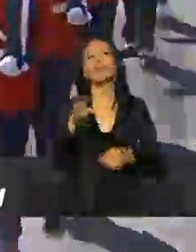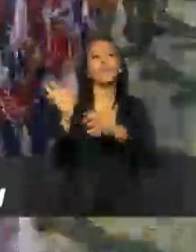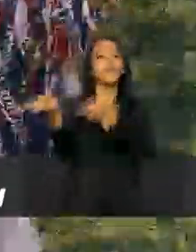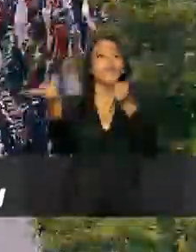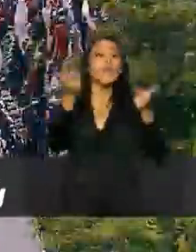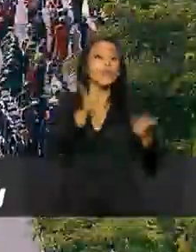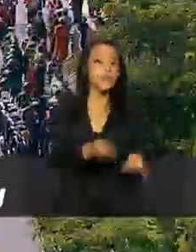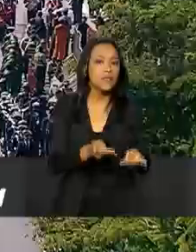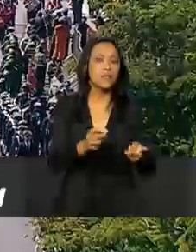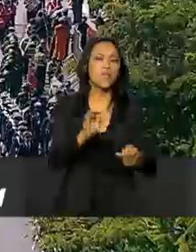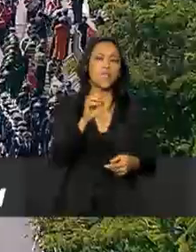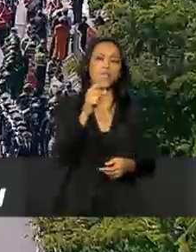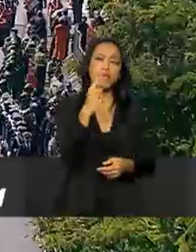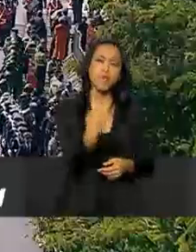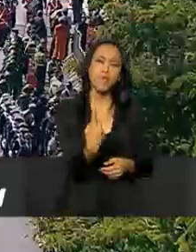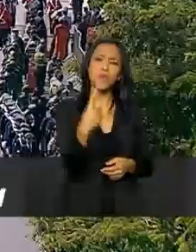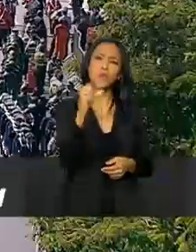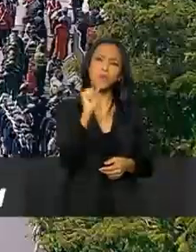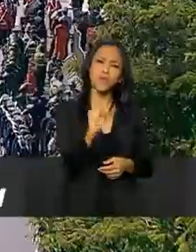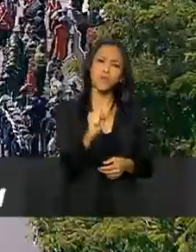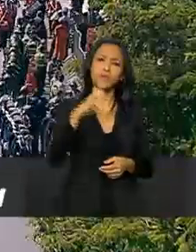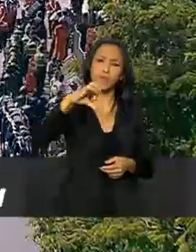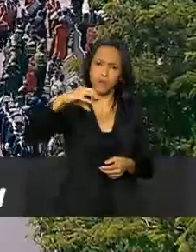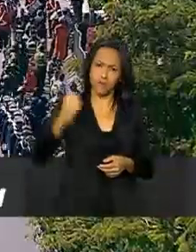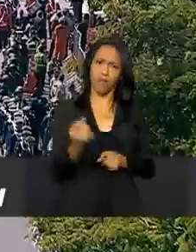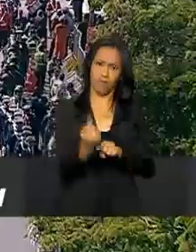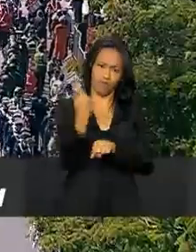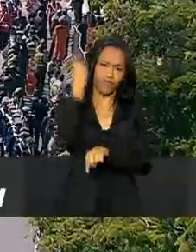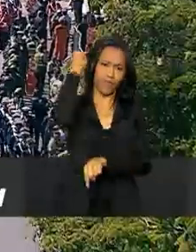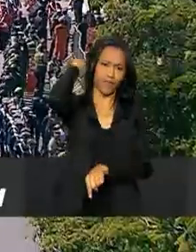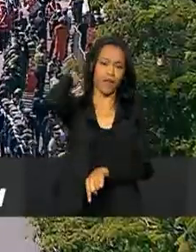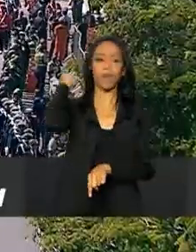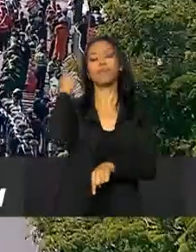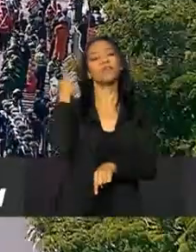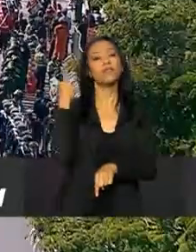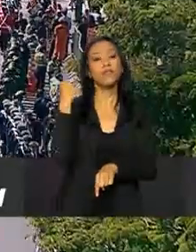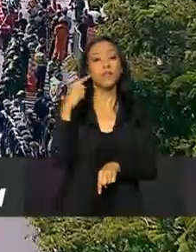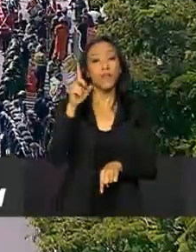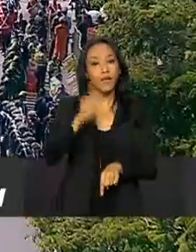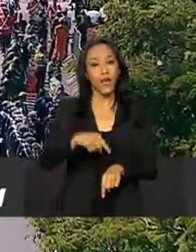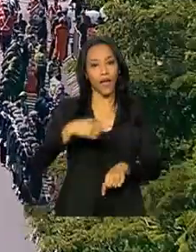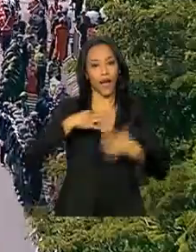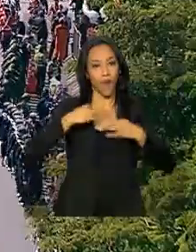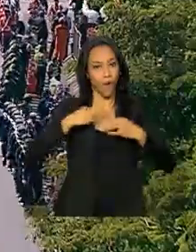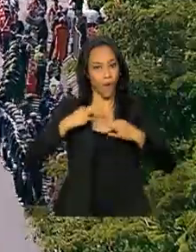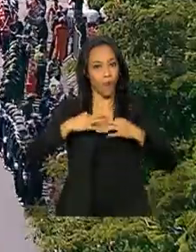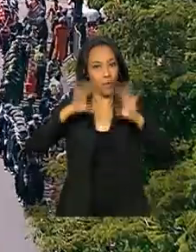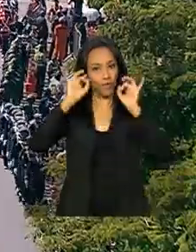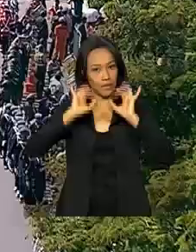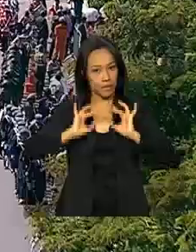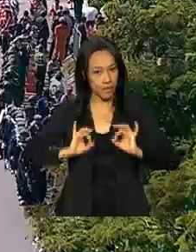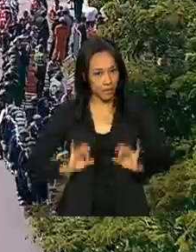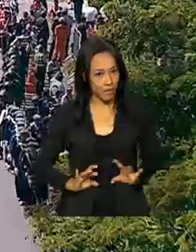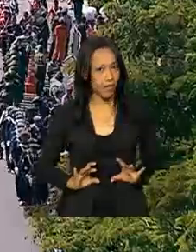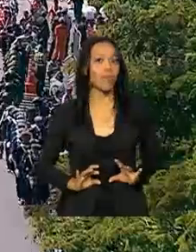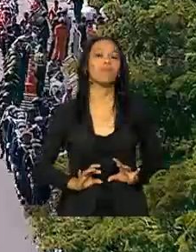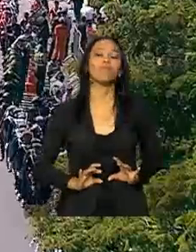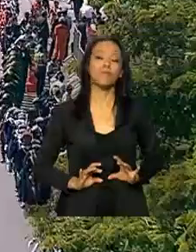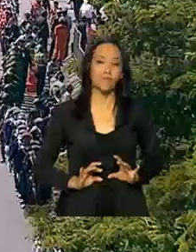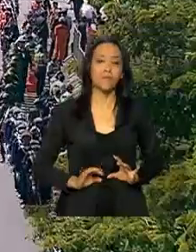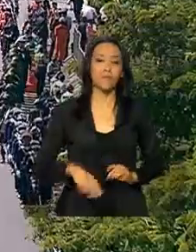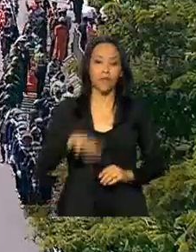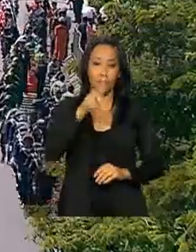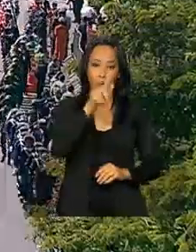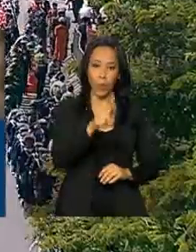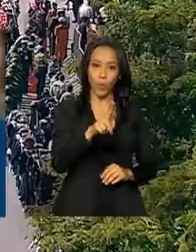Fuzileiros Navais em 1890 no Batalhão Naval, e daí ele se perpetuou, nossos uniformes e tudo. O gorro de fita? Isso, o gorro de